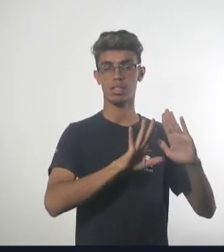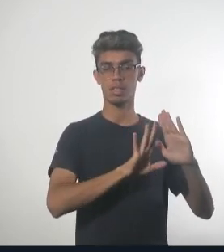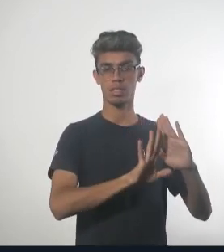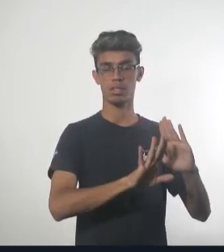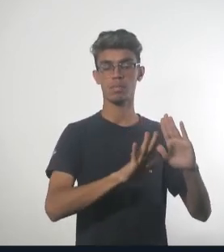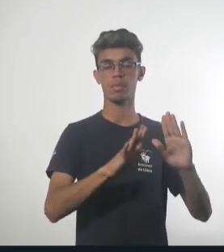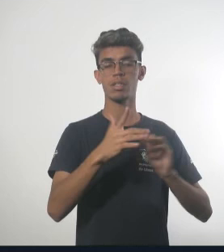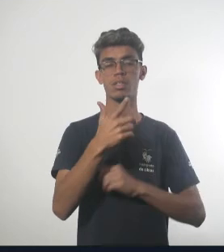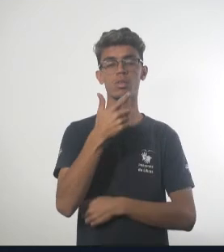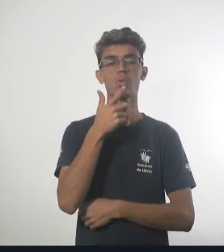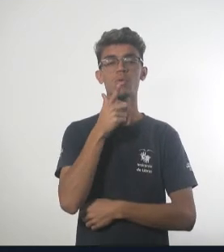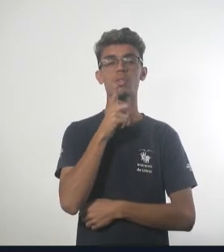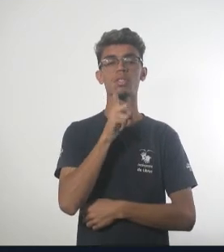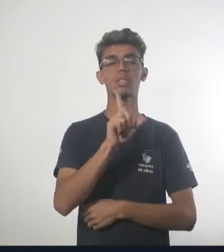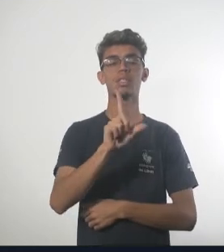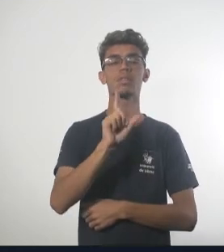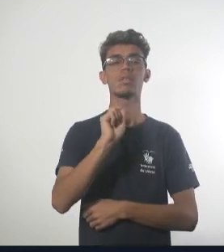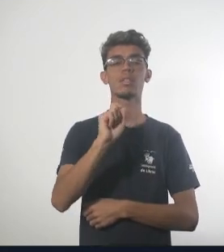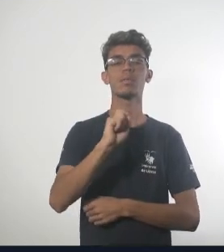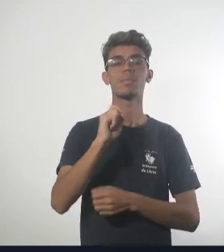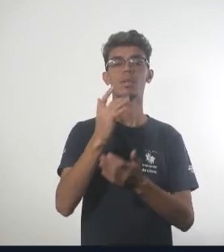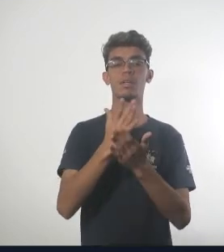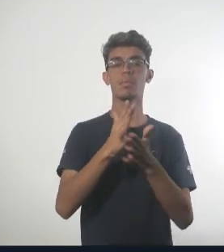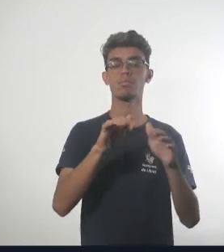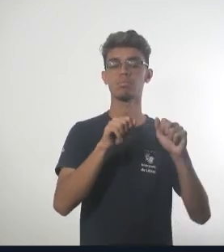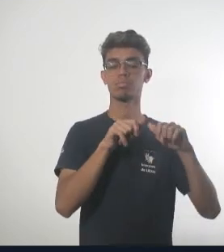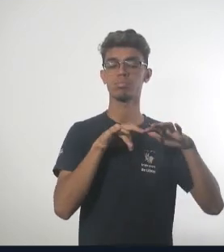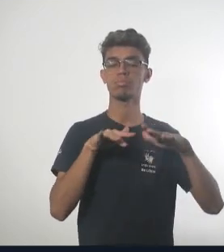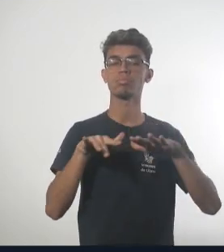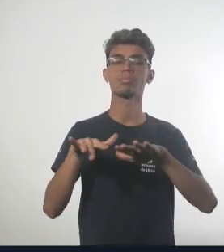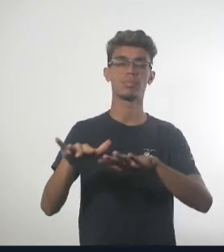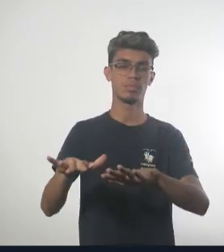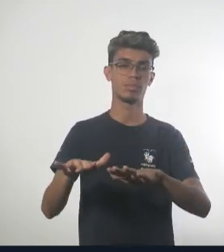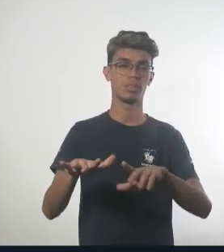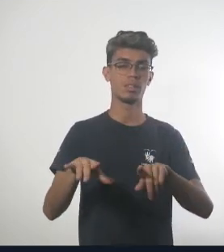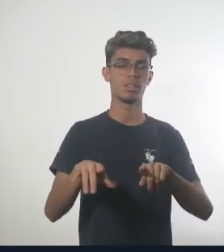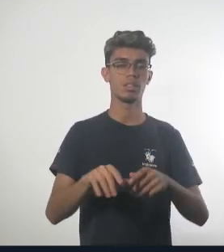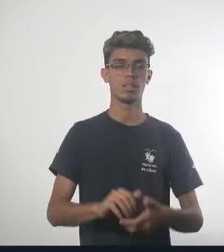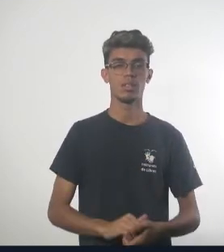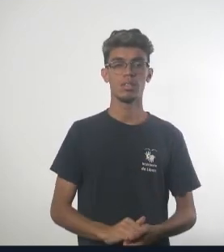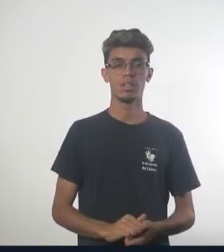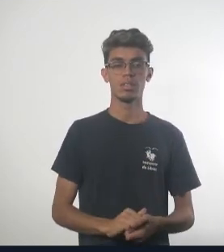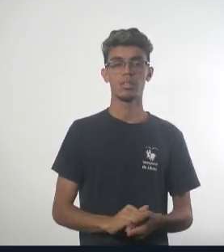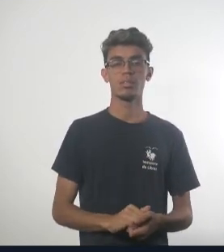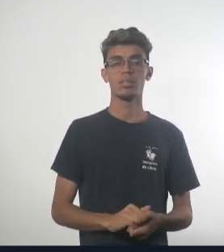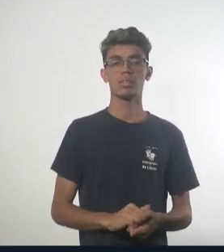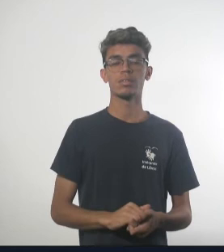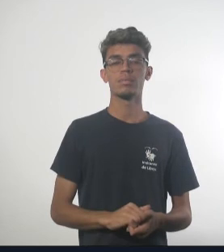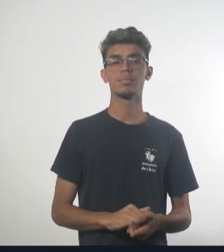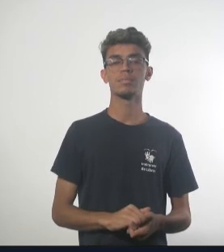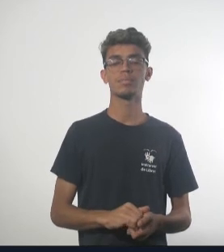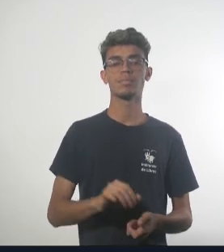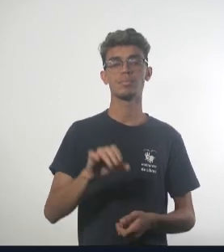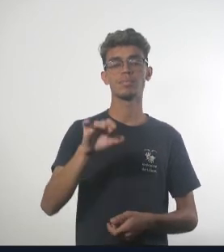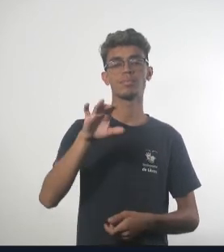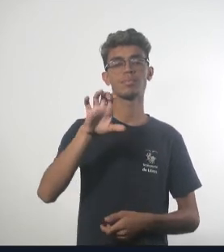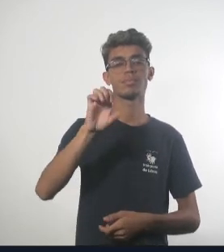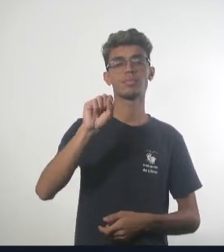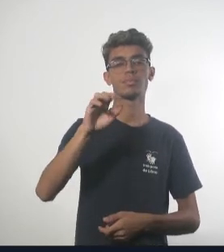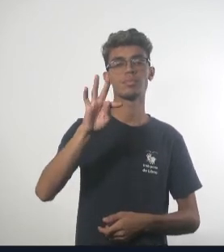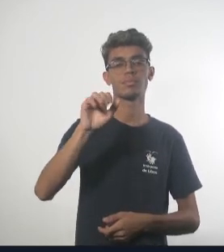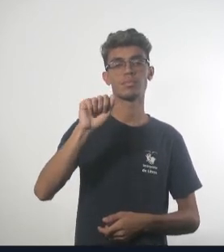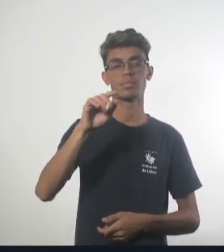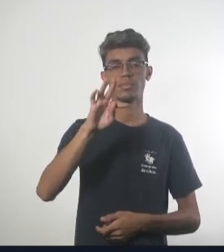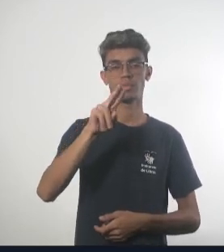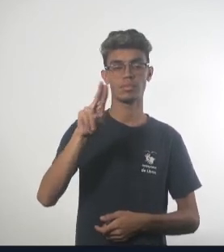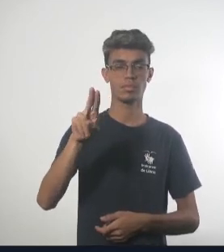gente consiga interromper a cadeia de transmissão da doença. E nós investigamos, então, o status da quarentena desses contatos